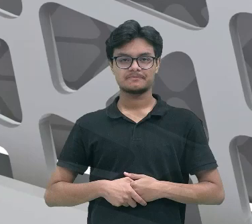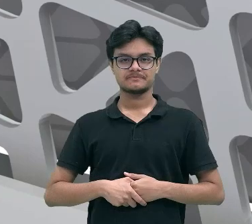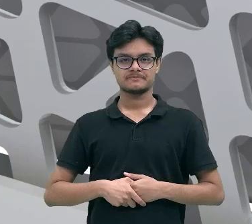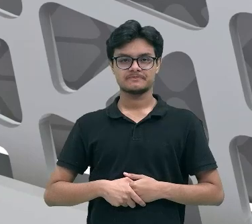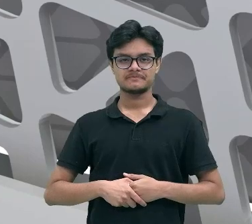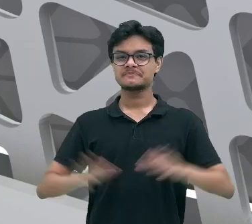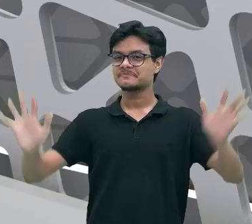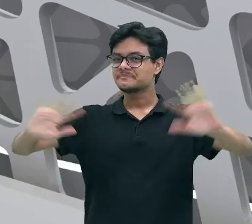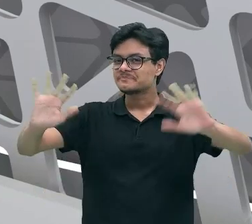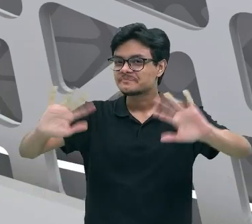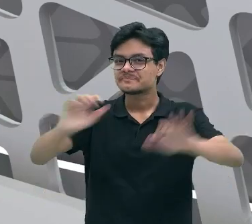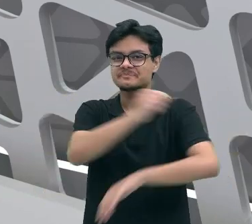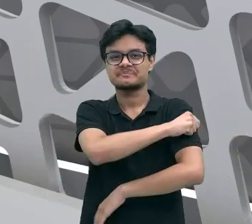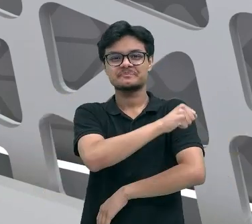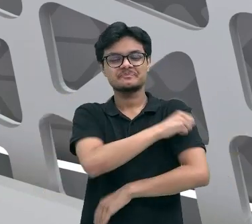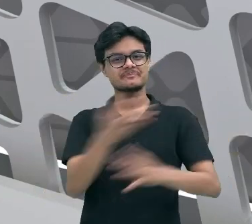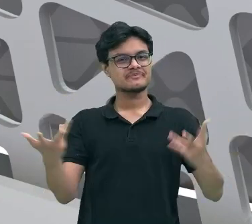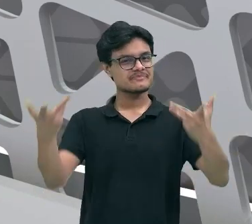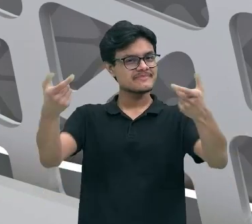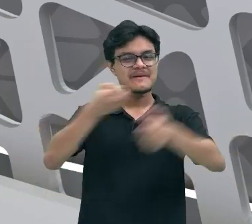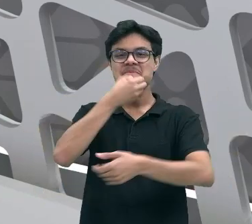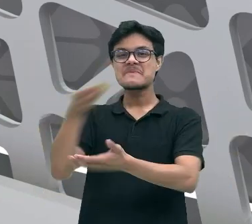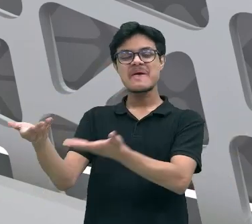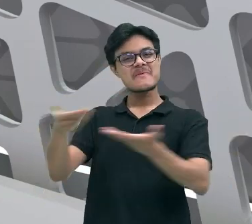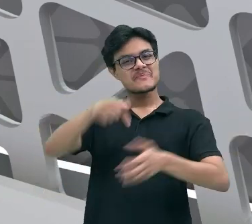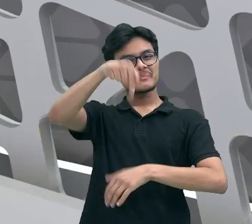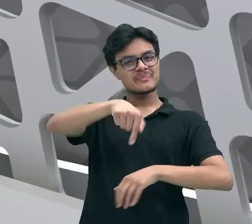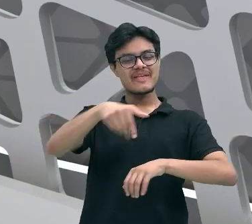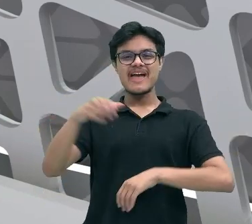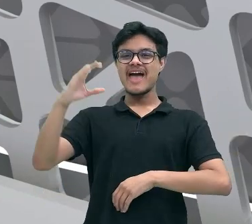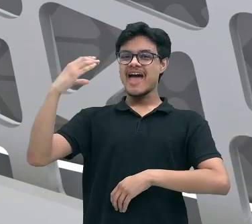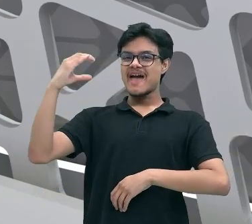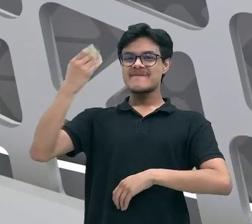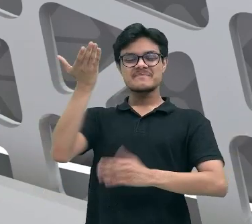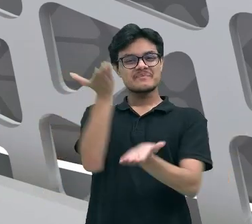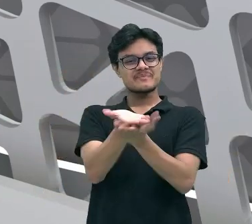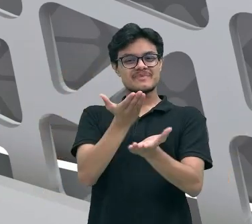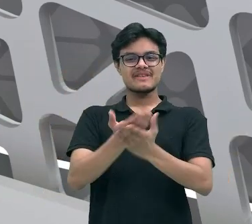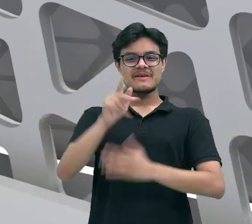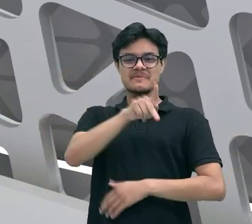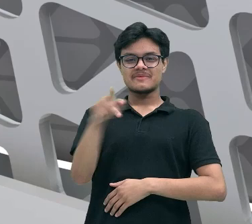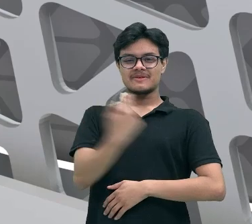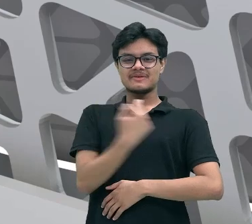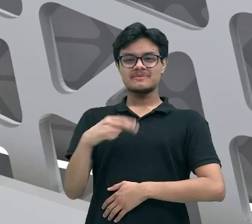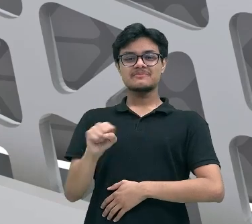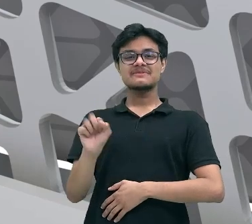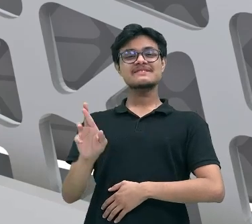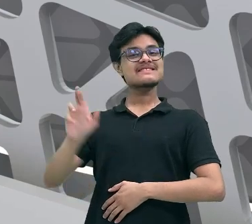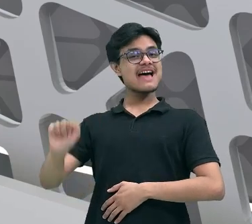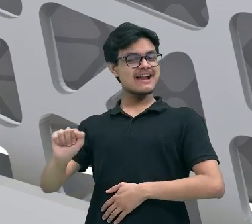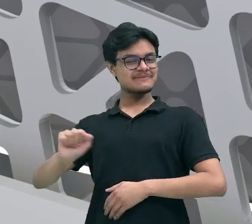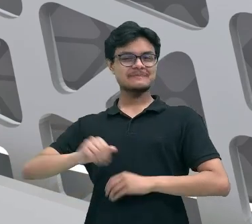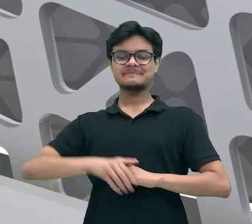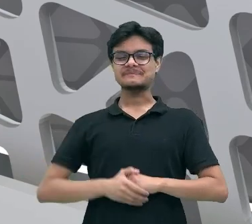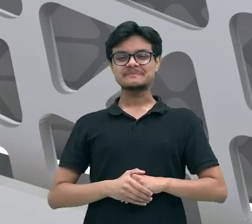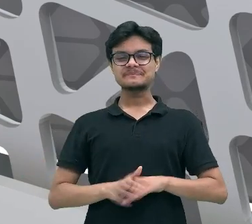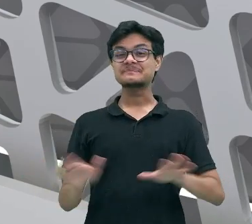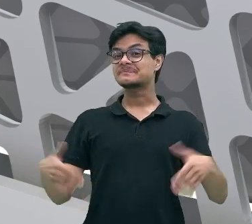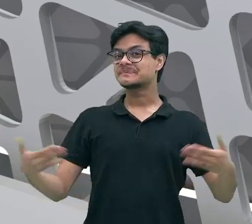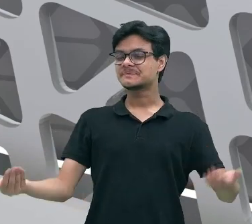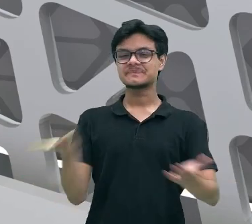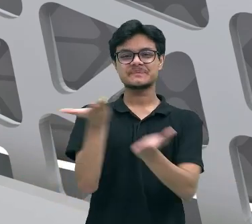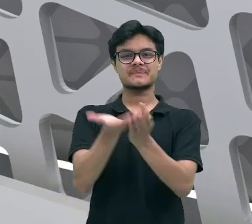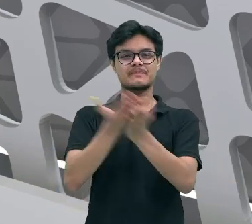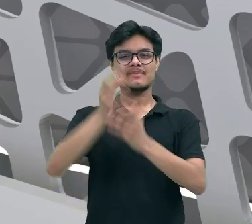Olá, queridos! Sejam todos bem-vindos à nossa aula de ciências. Eu sou a professora Sara Arinana. Estamos aí para a gente aprender um